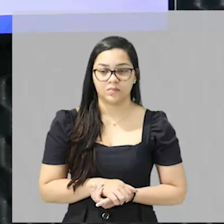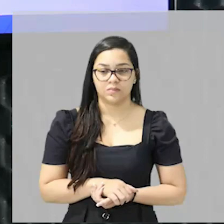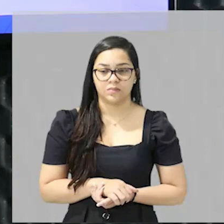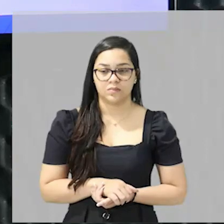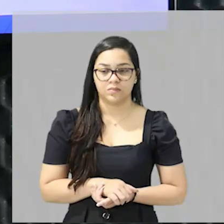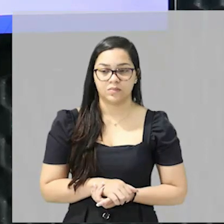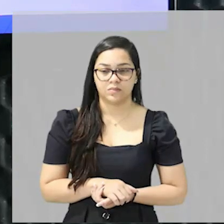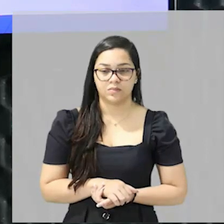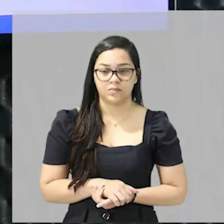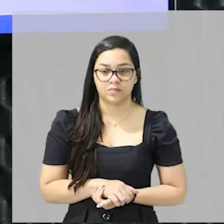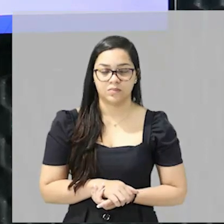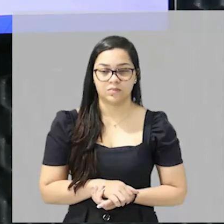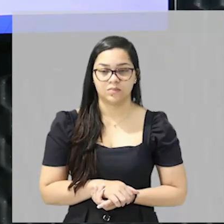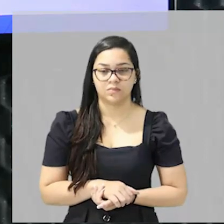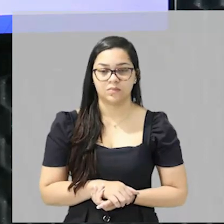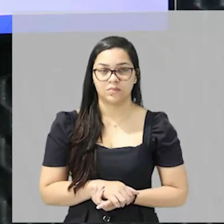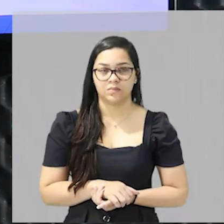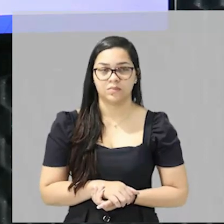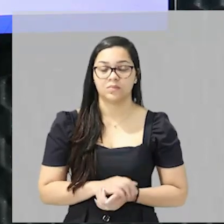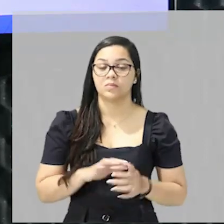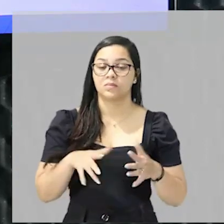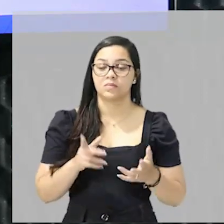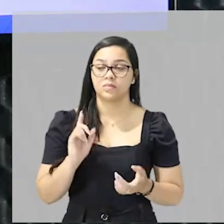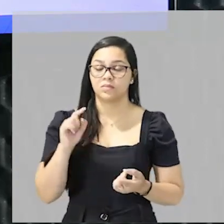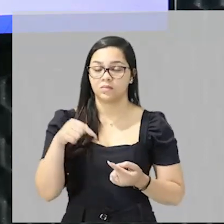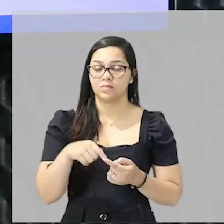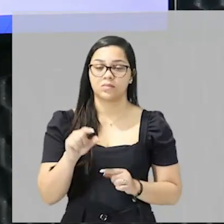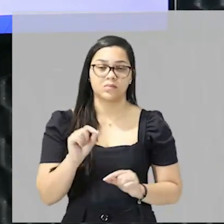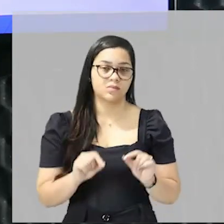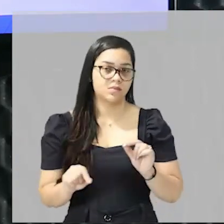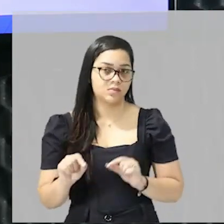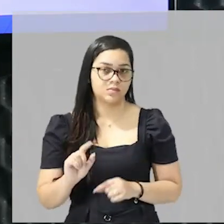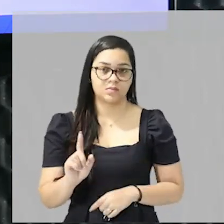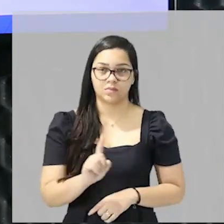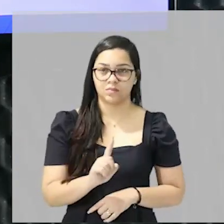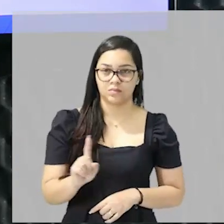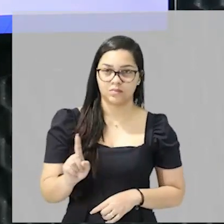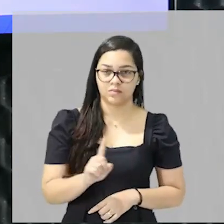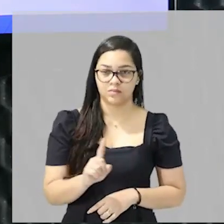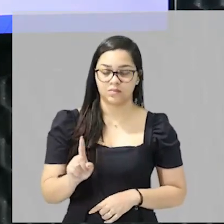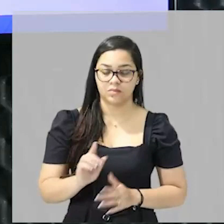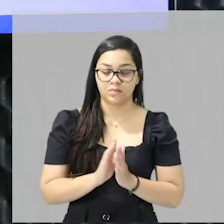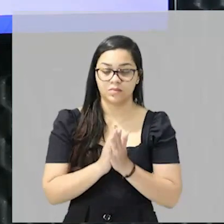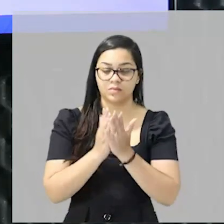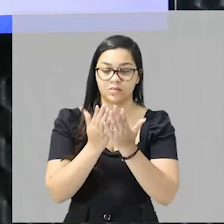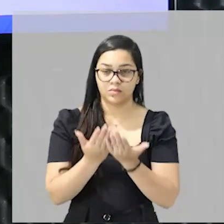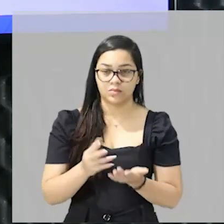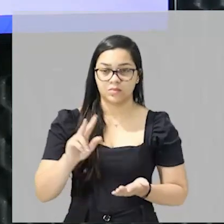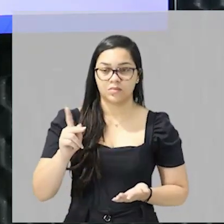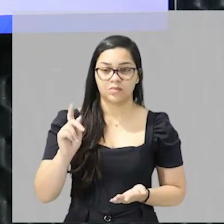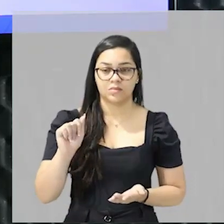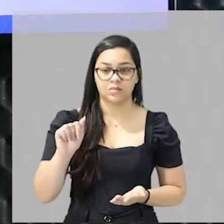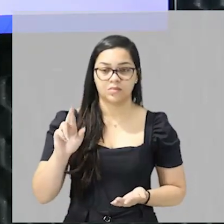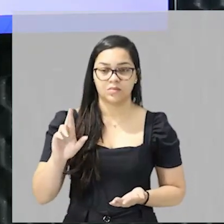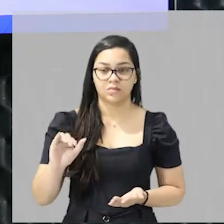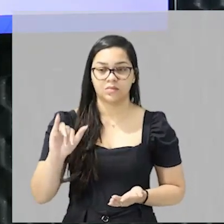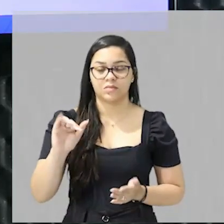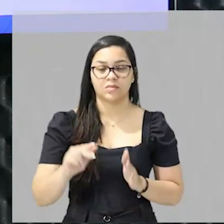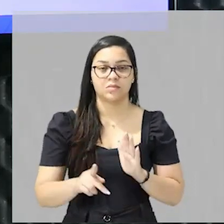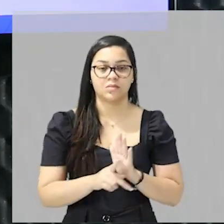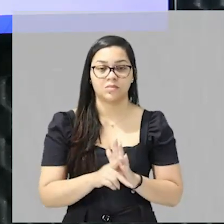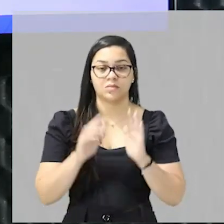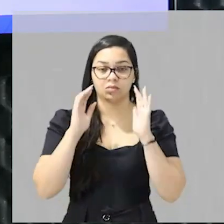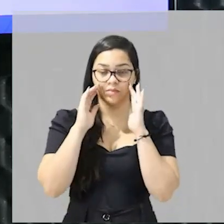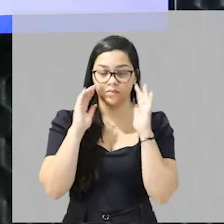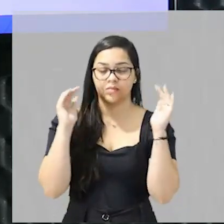tem por objetivo. Então, o foco da questão não é a obra Harry Potter, o foco é na autora